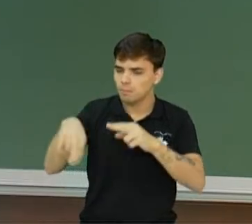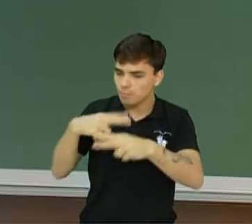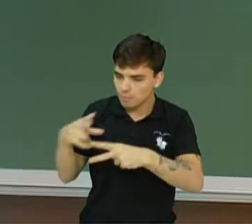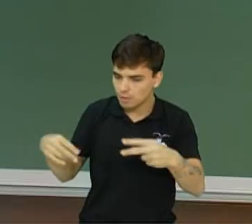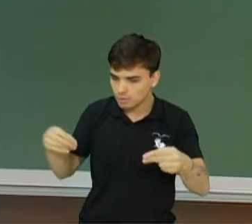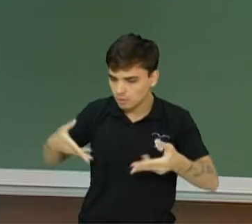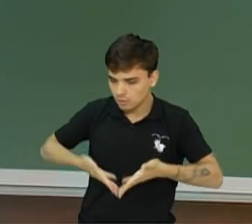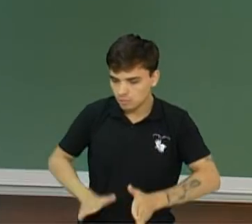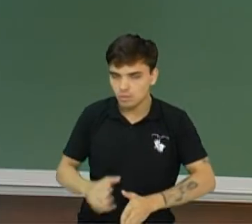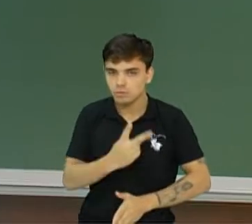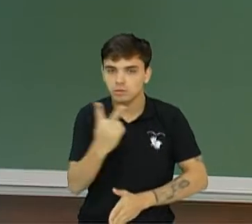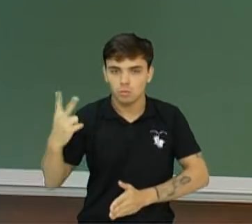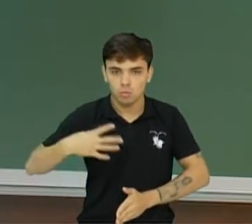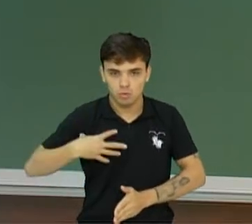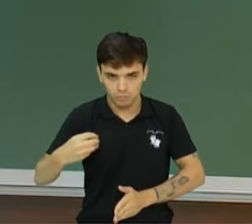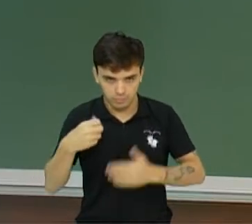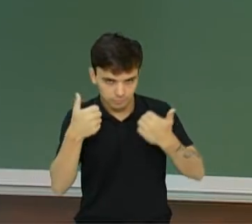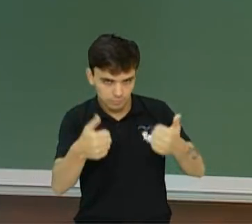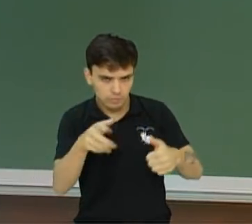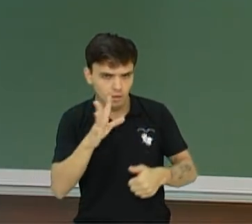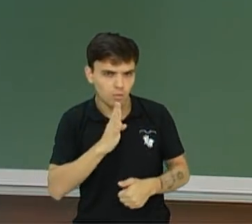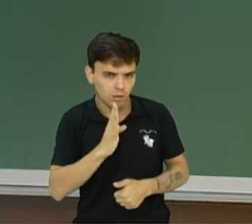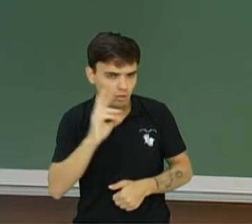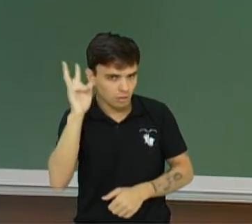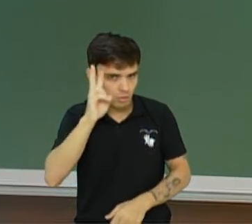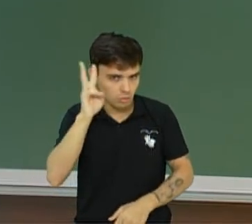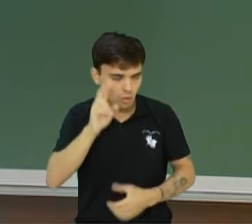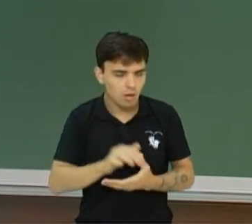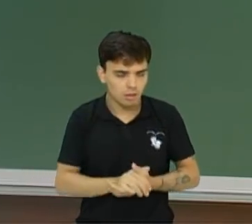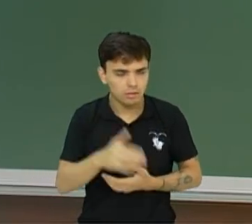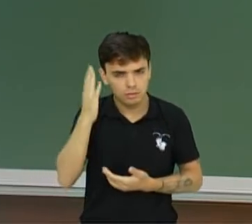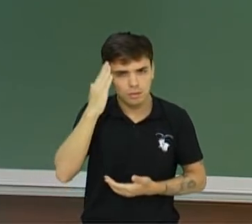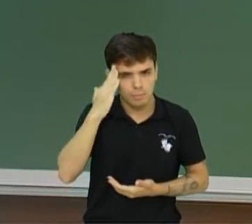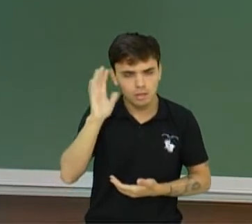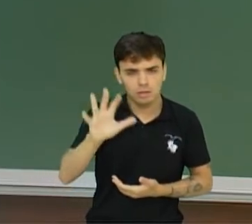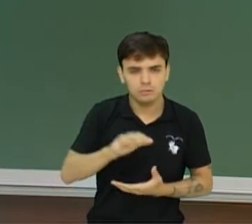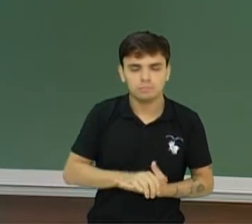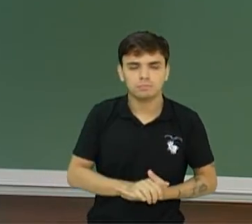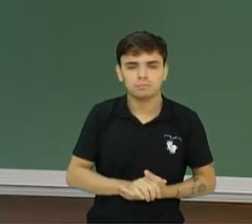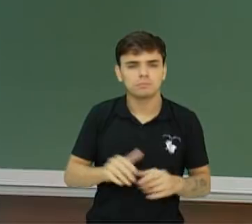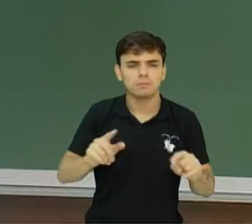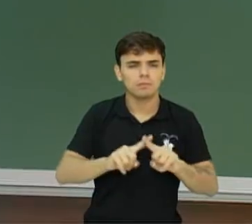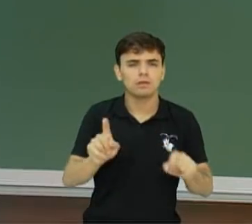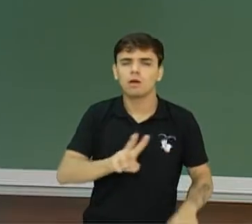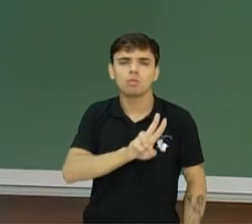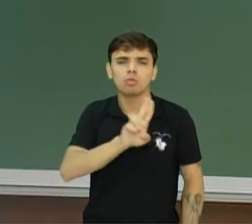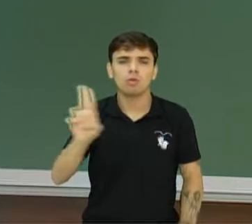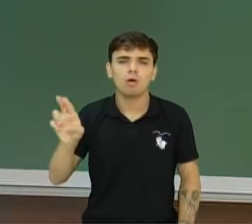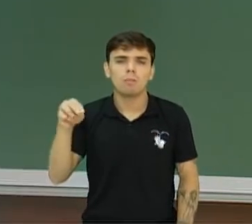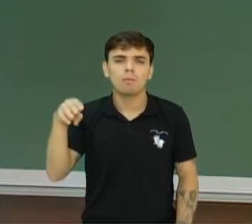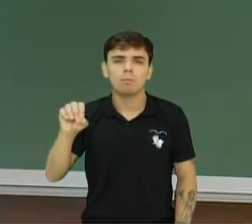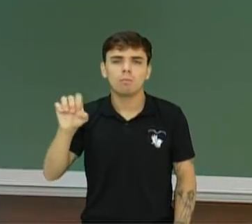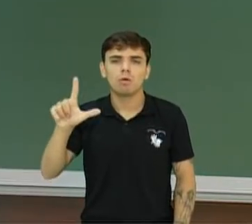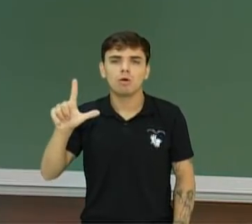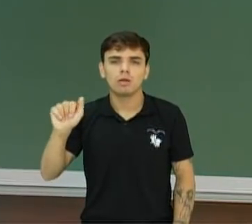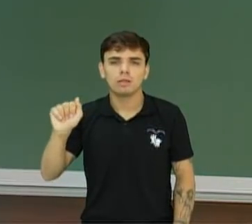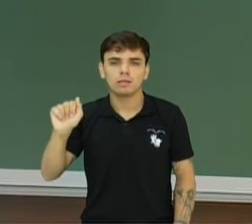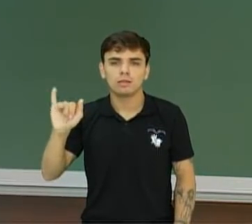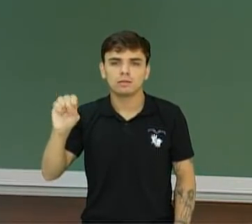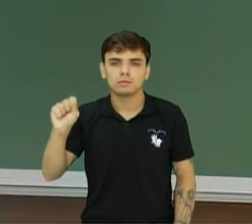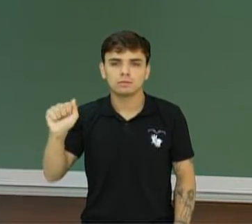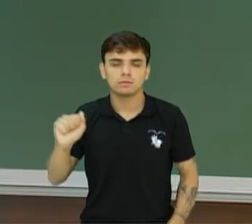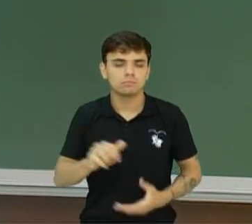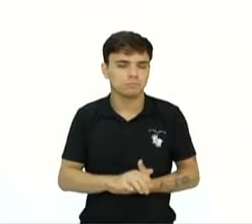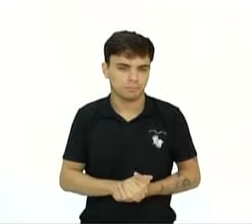Andrea. Ok? Beleza? Você conhecia essa história? Sabia que era isso? E esse nome, Mona Lisa? Vamos ver, vamos lá.